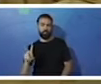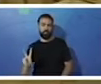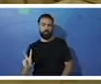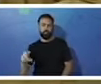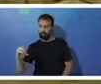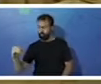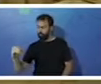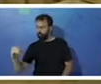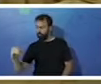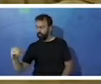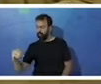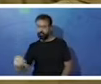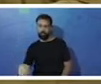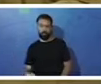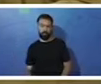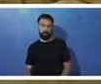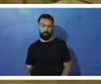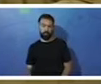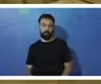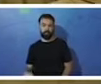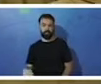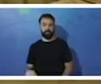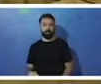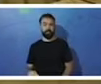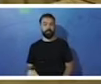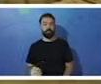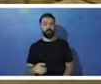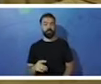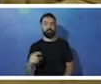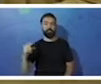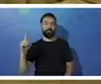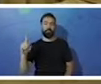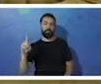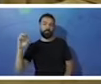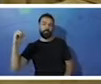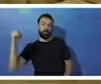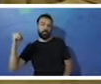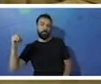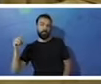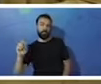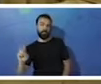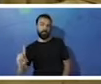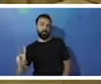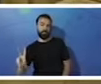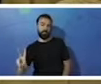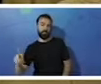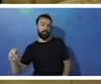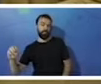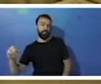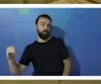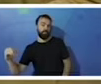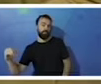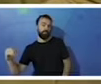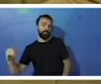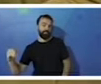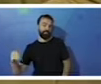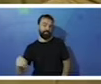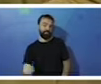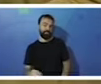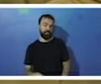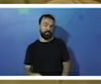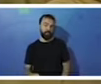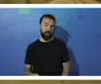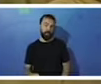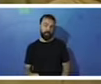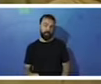20. Olha só, próximo eu tenho 18, né? Para chegar no 19, apenas